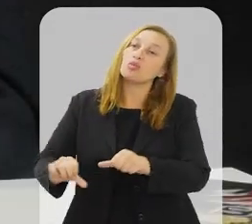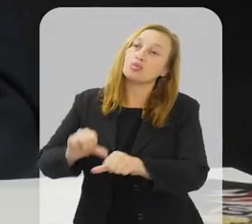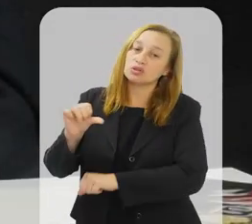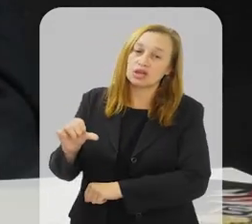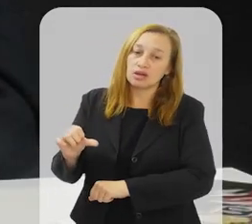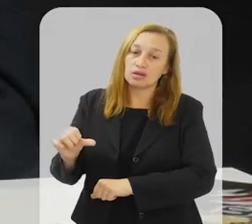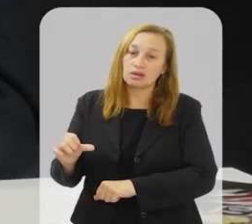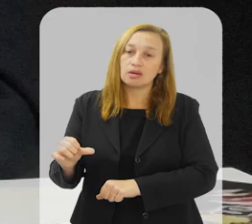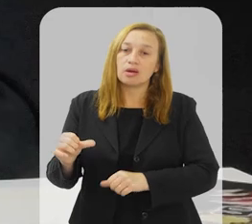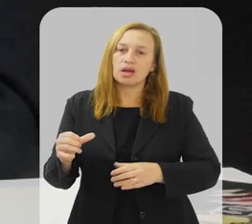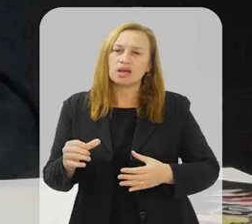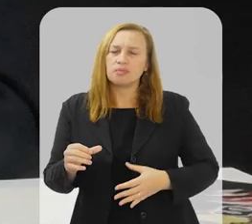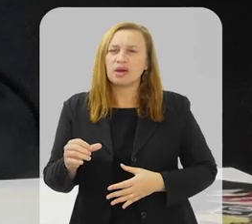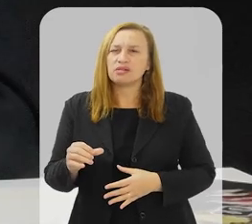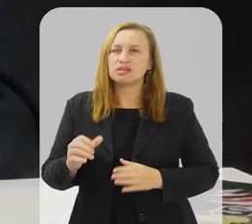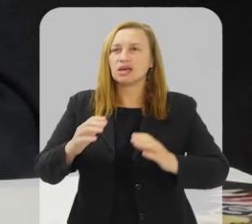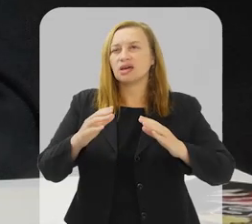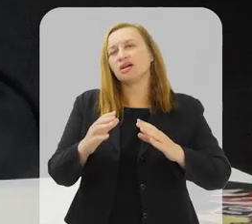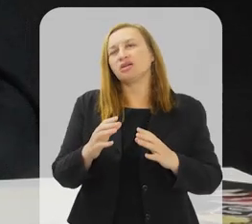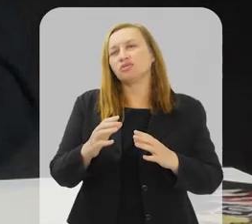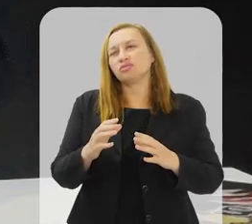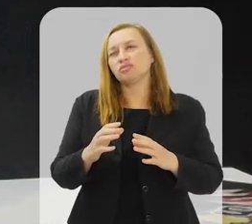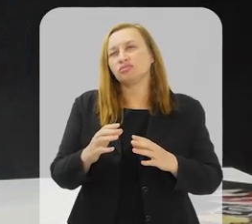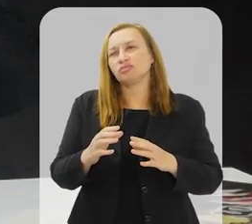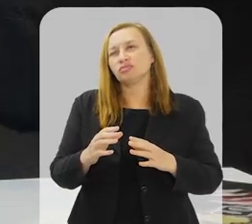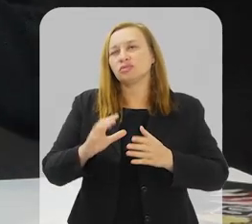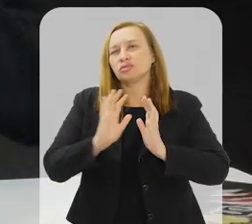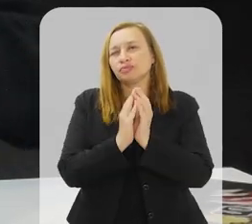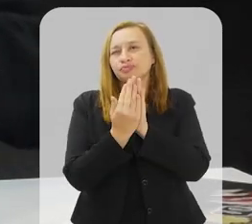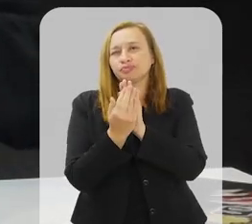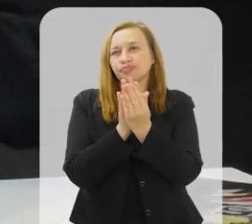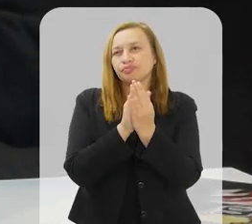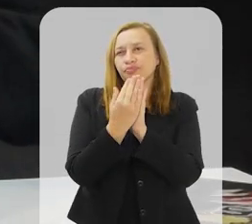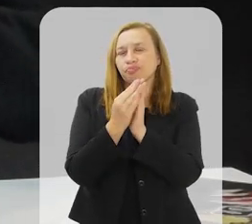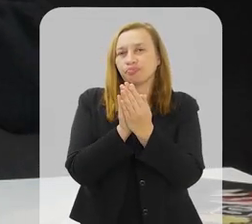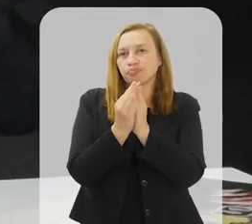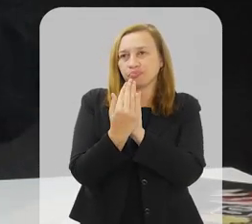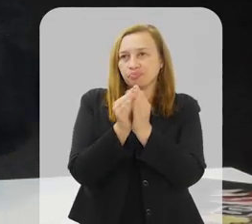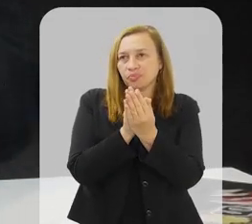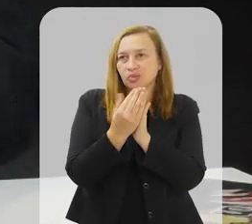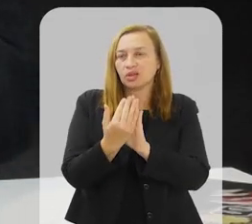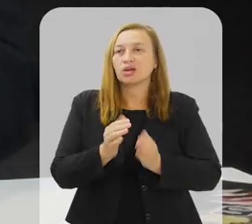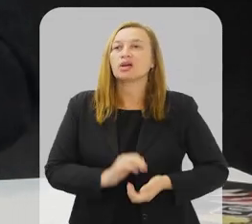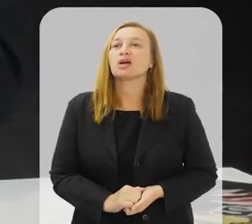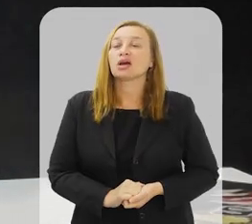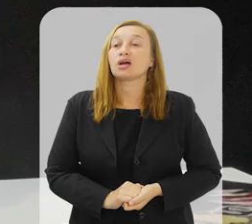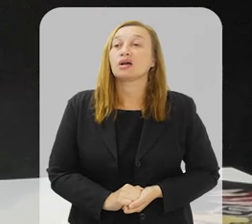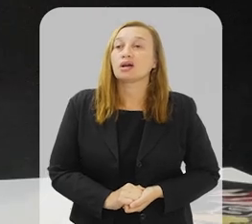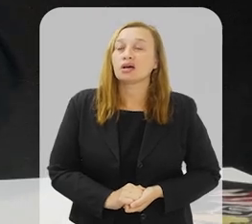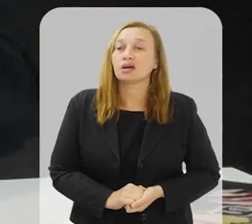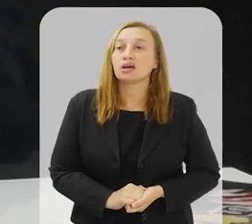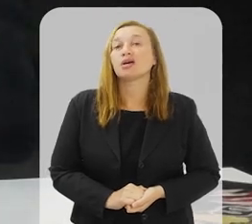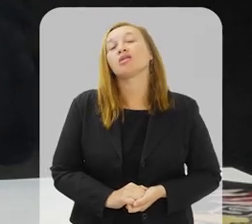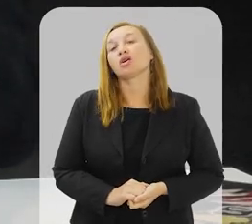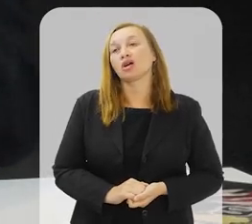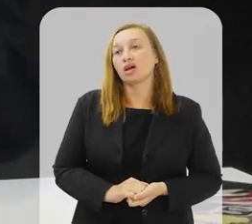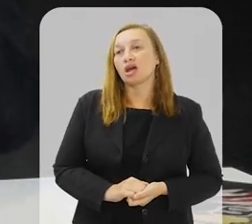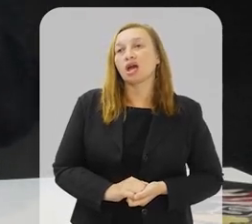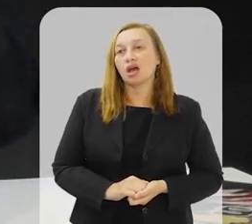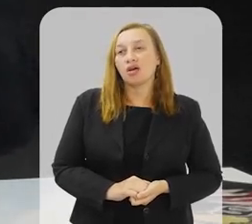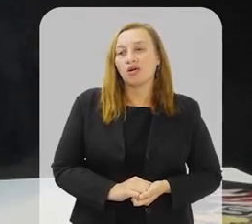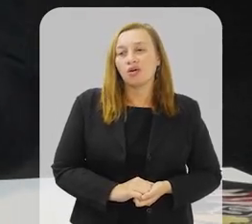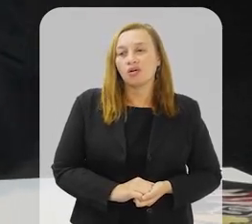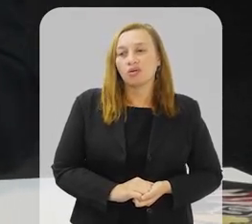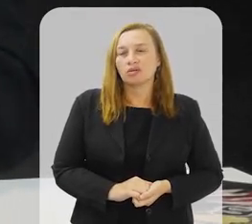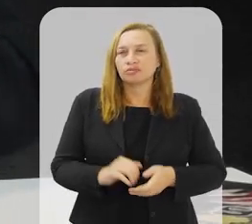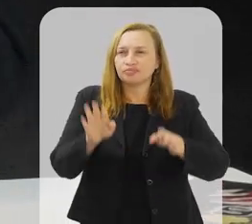aquela comissão porque eu não me limitei só colocar a figura de mulher né naquele degradê né que já